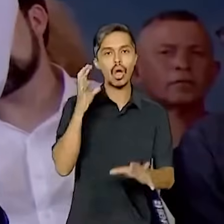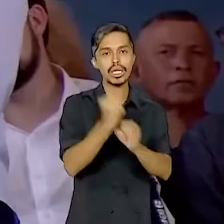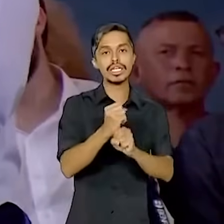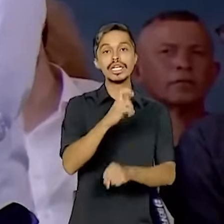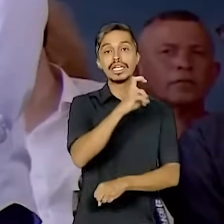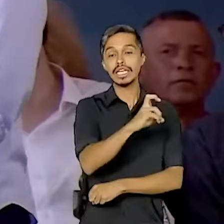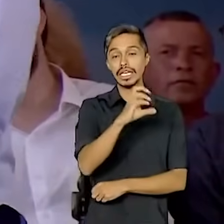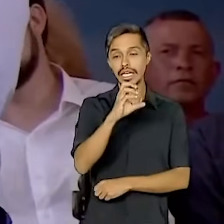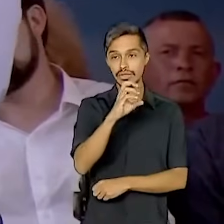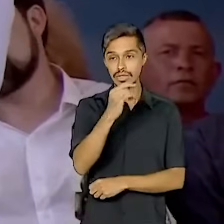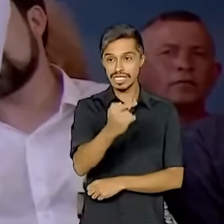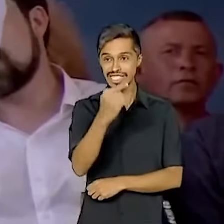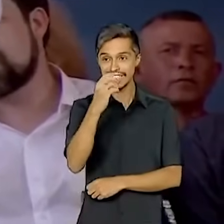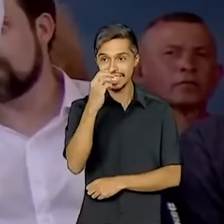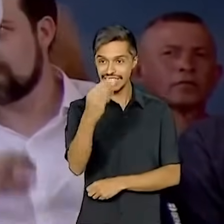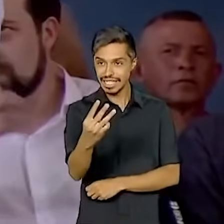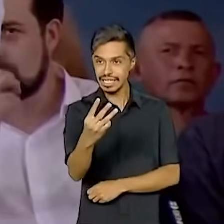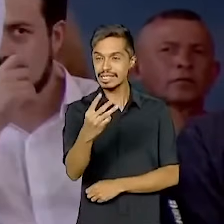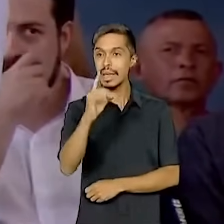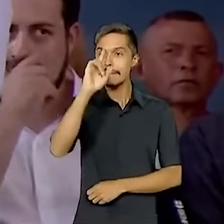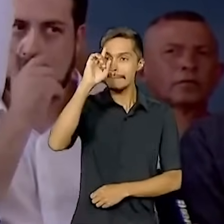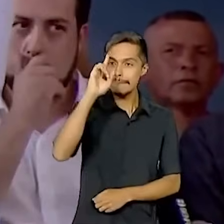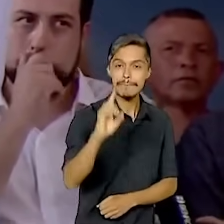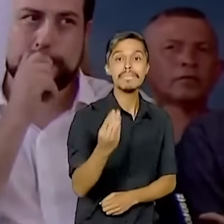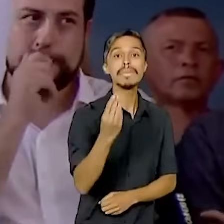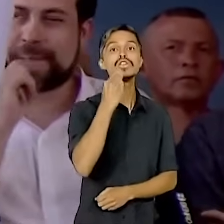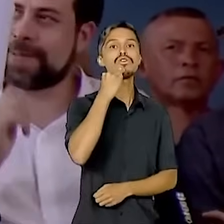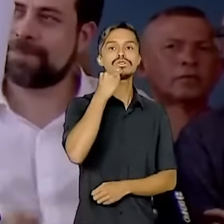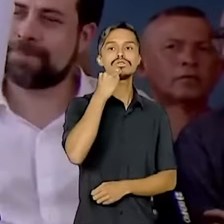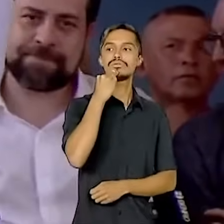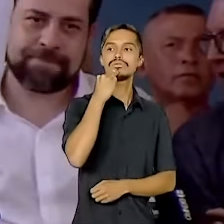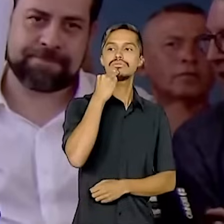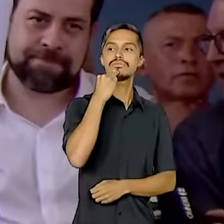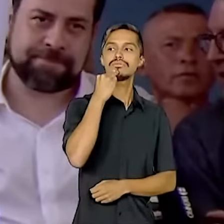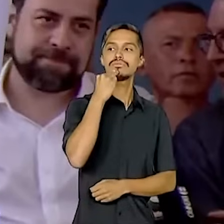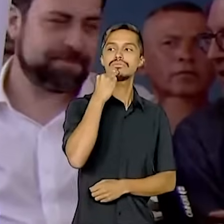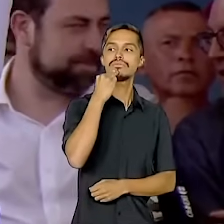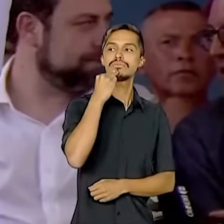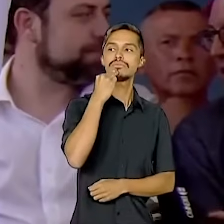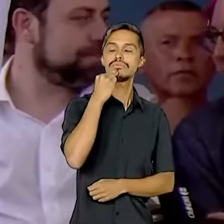é 573 milhões de reais.